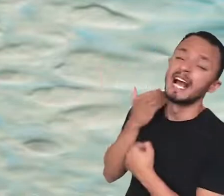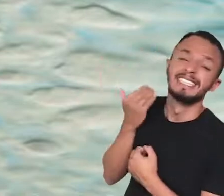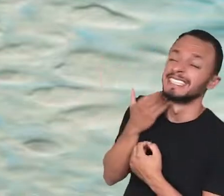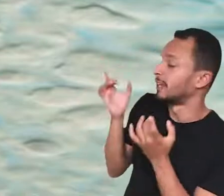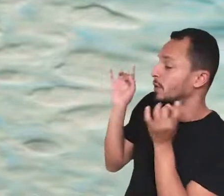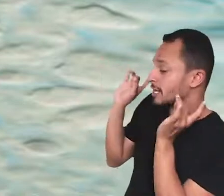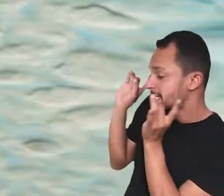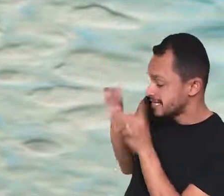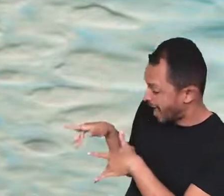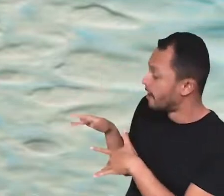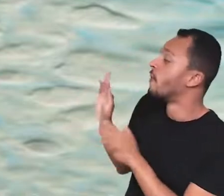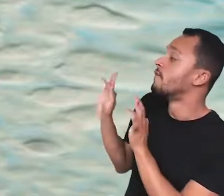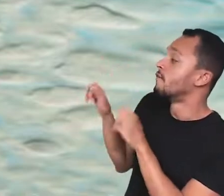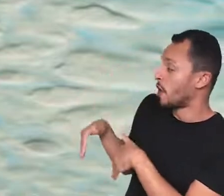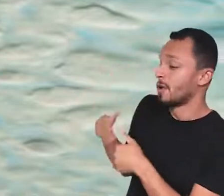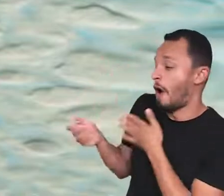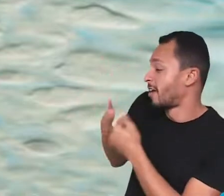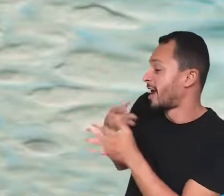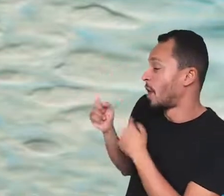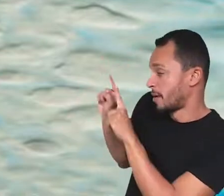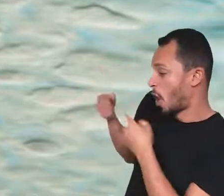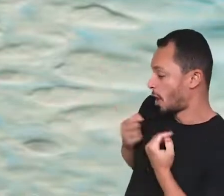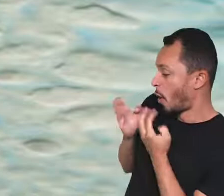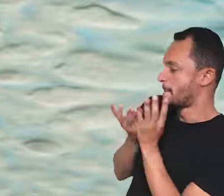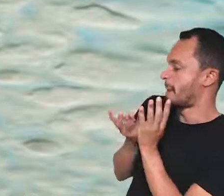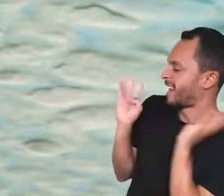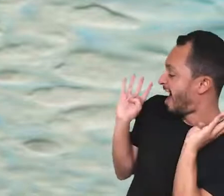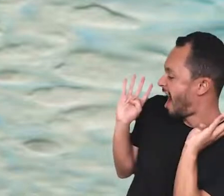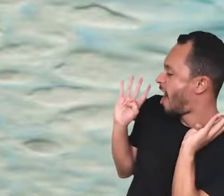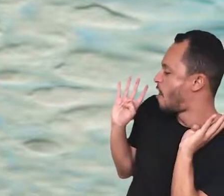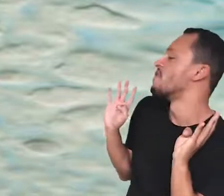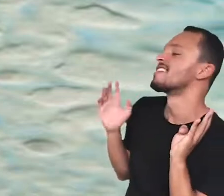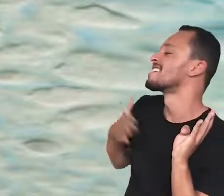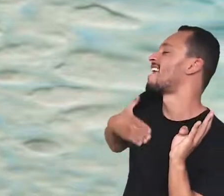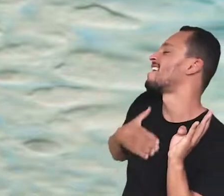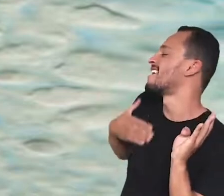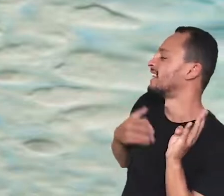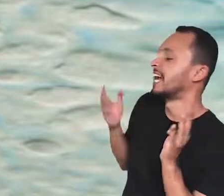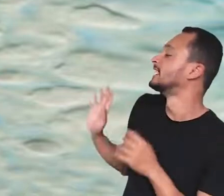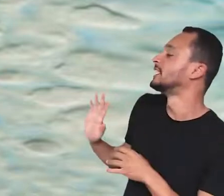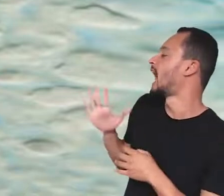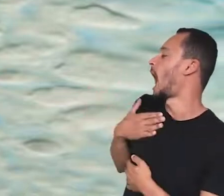Fui! Ah, e qualquer coisa me coloca no paredão, querida.